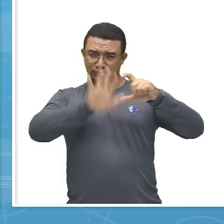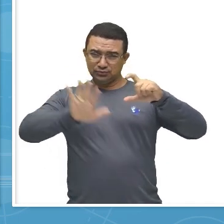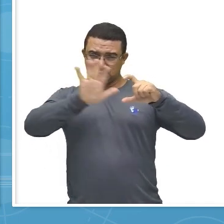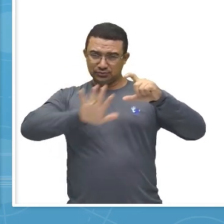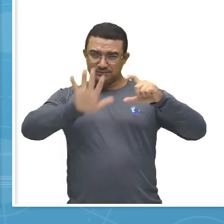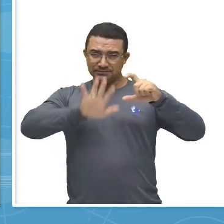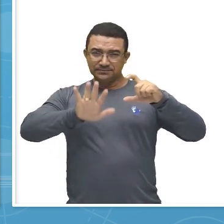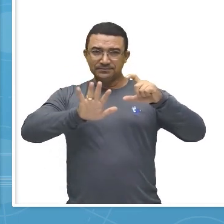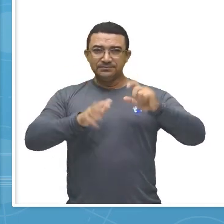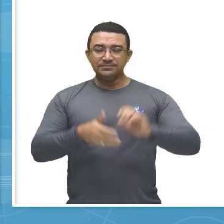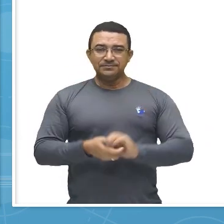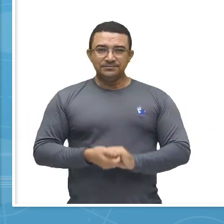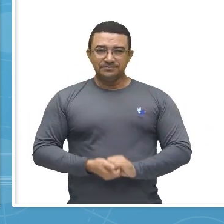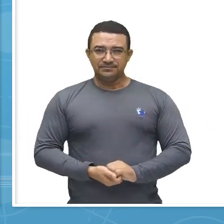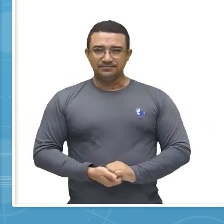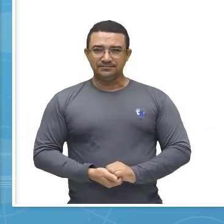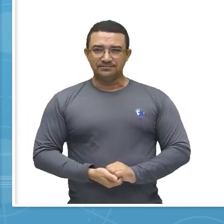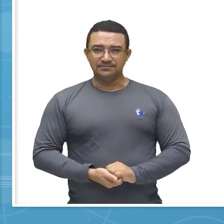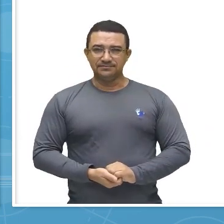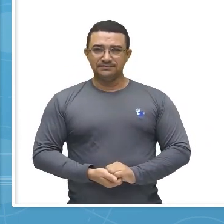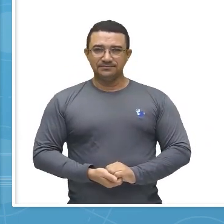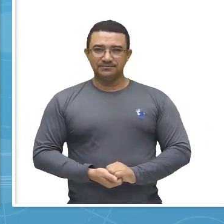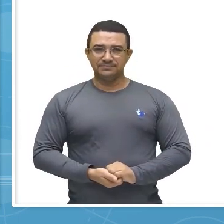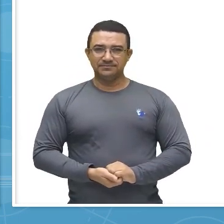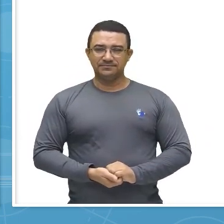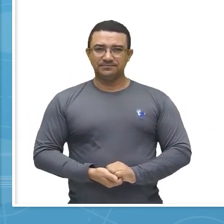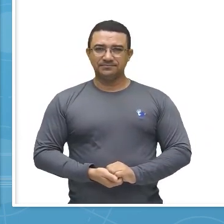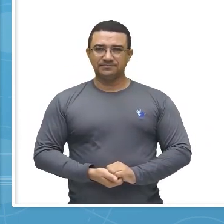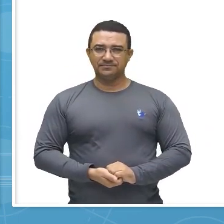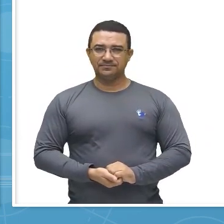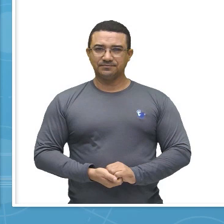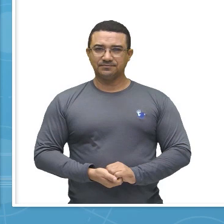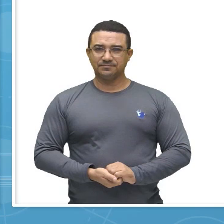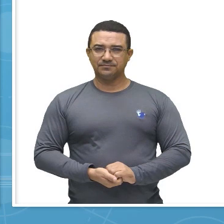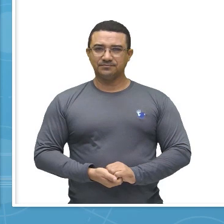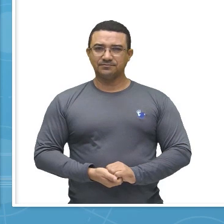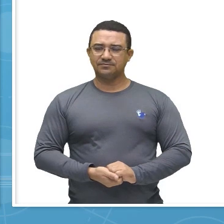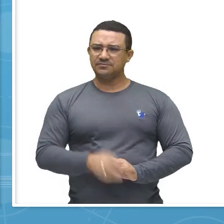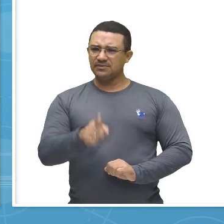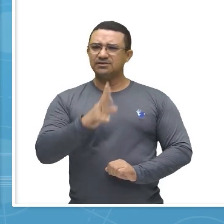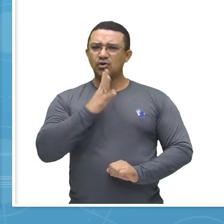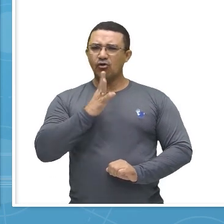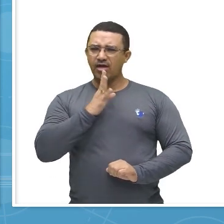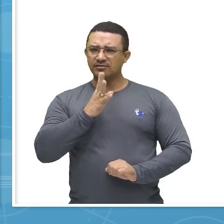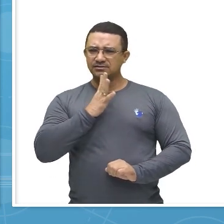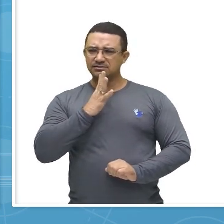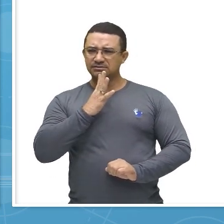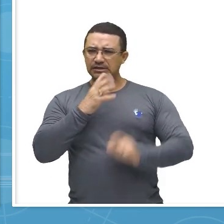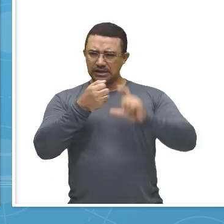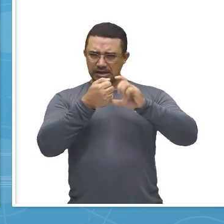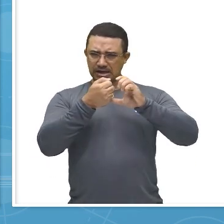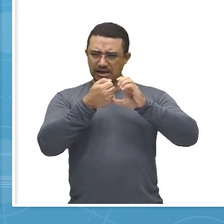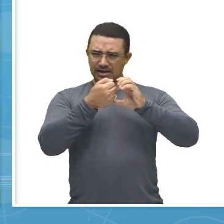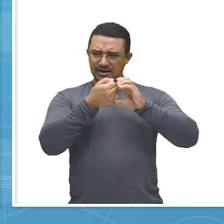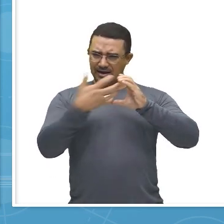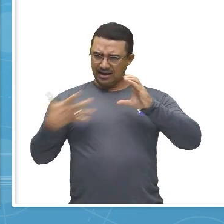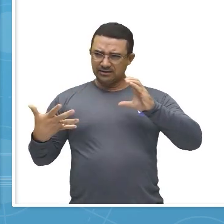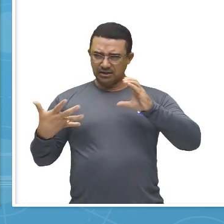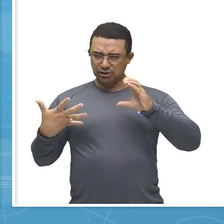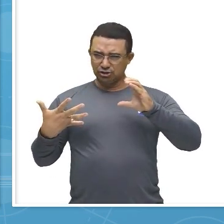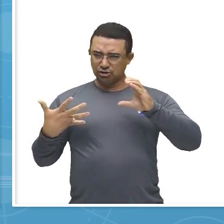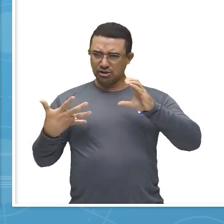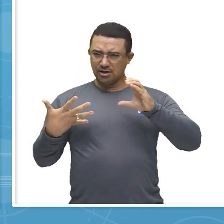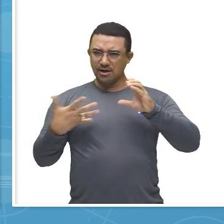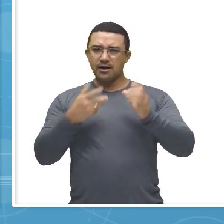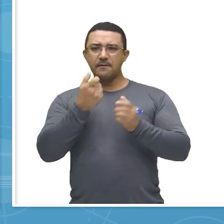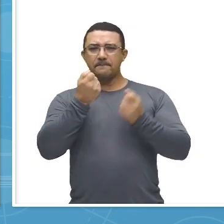não é explicitado, olha só. Então você conhece essa característica do humor nas charges,